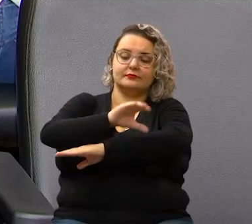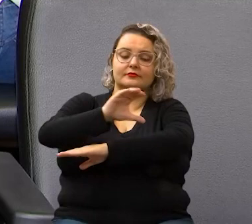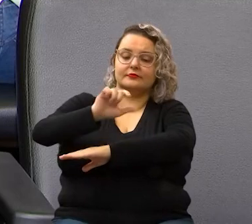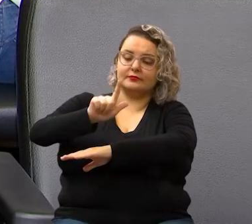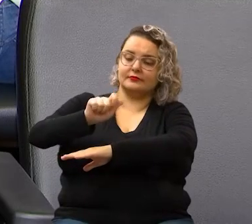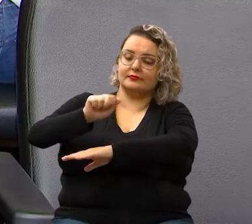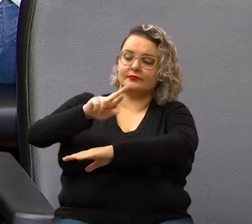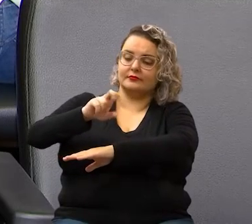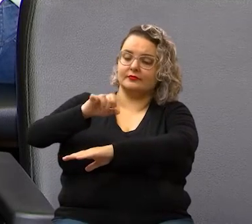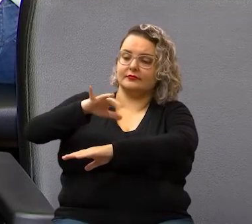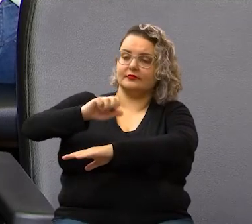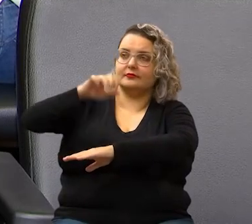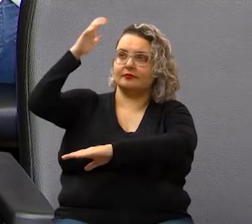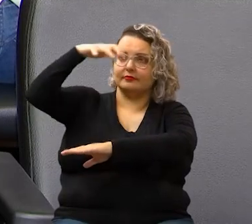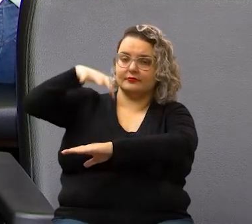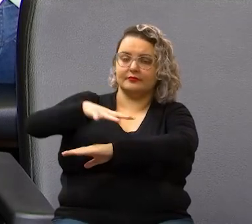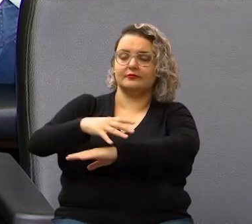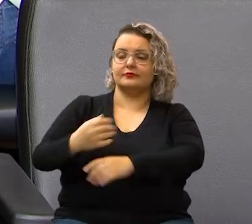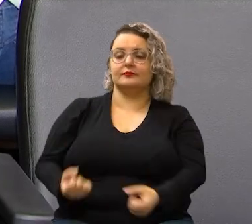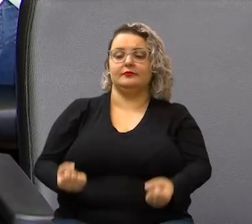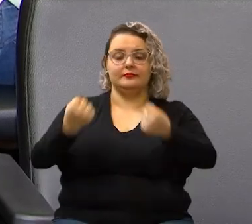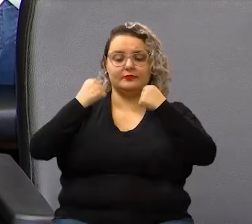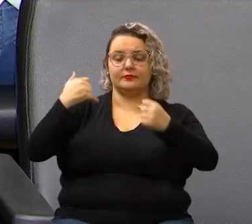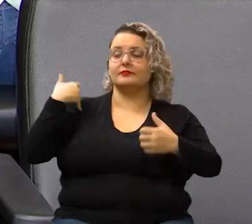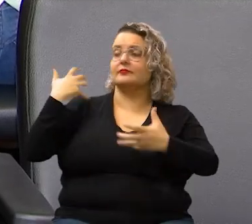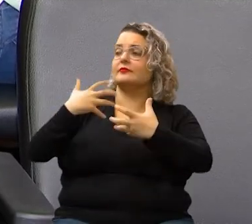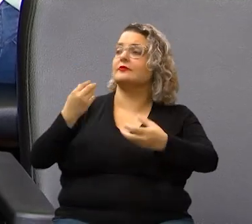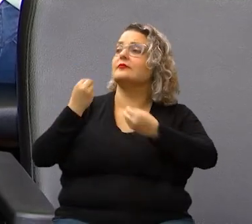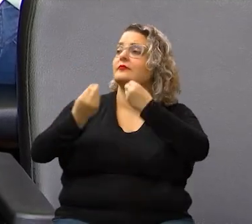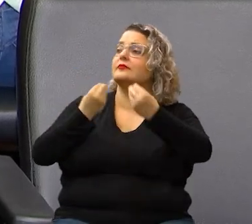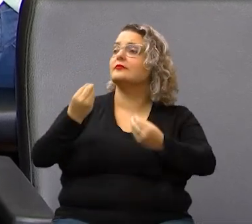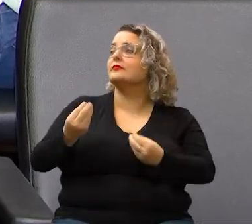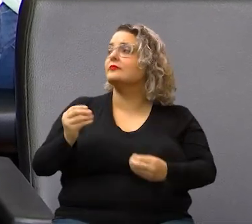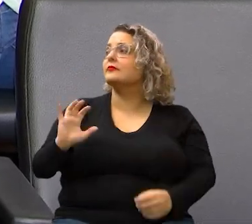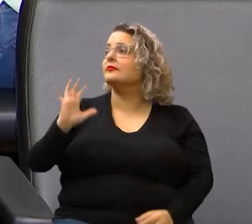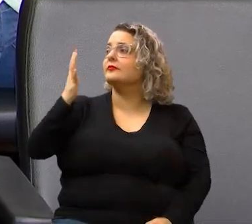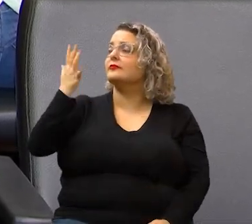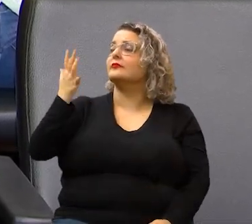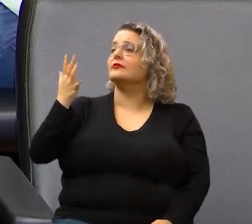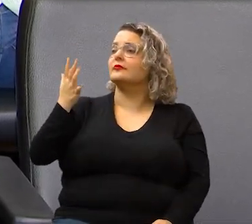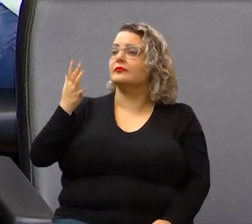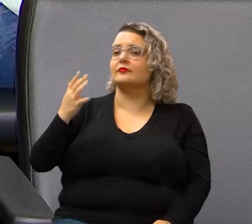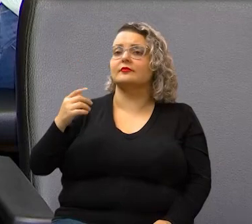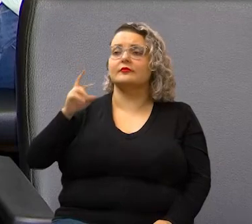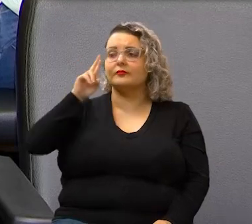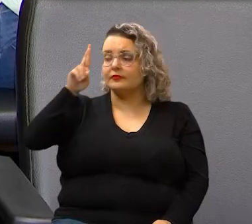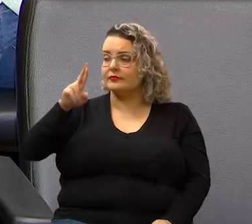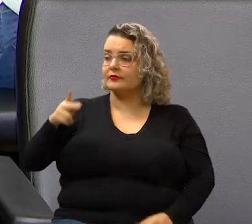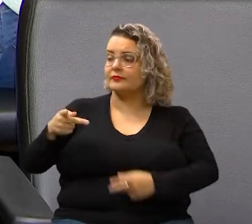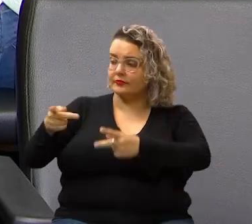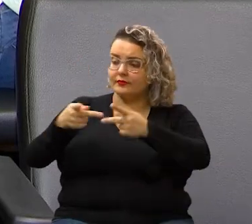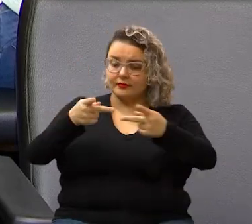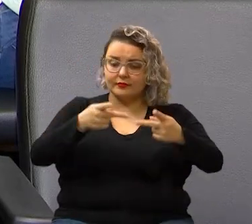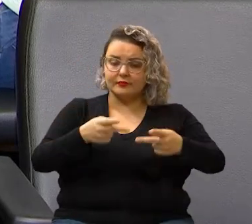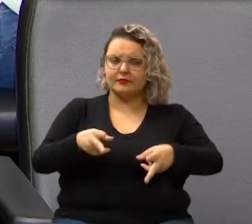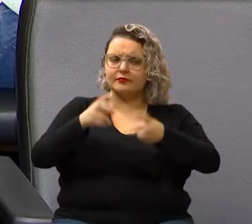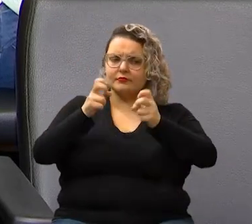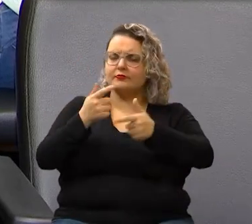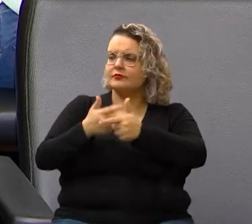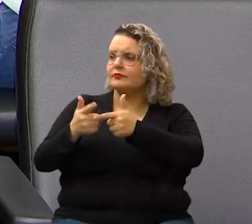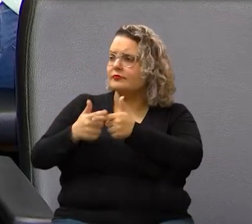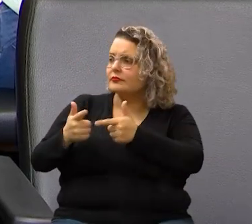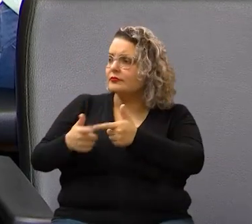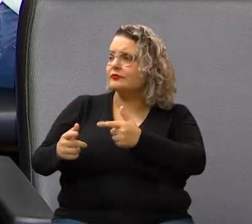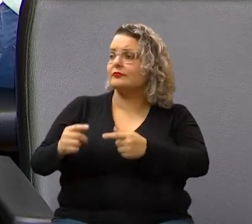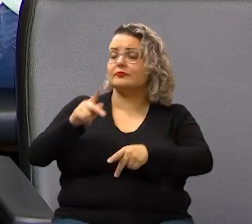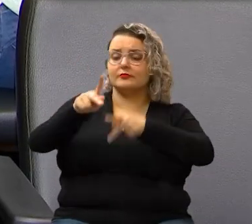galeria de água pluvial, academia para idosos. Como que surgem essas demandas? É o senhor que está na rua e percebe